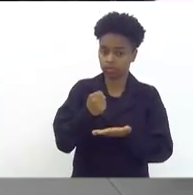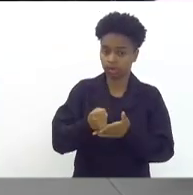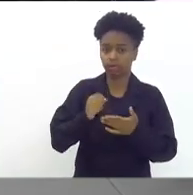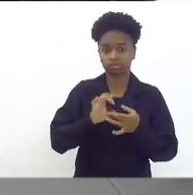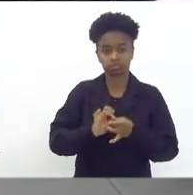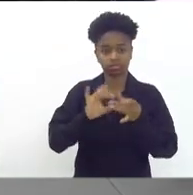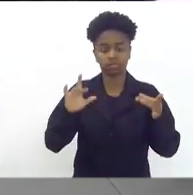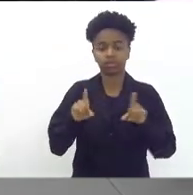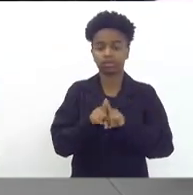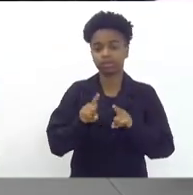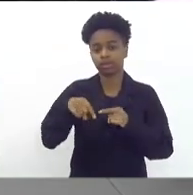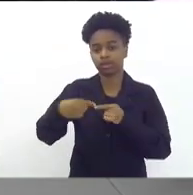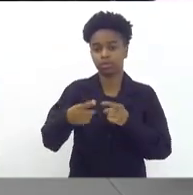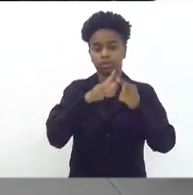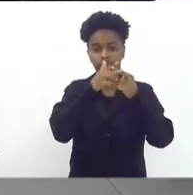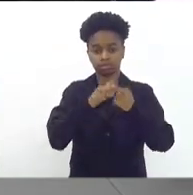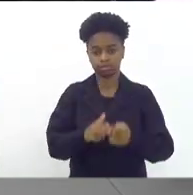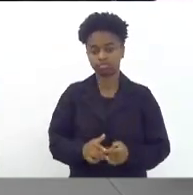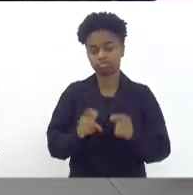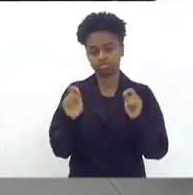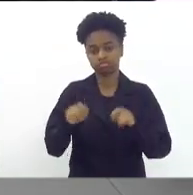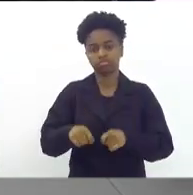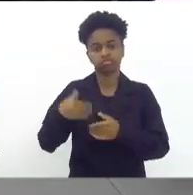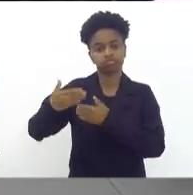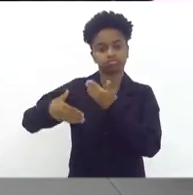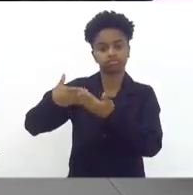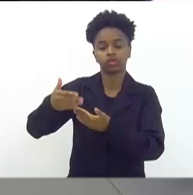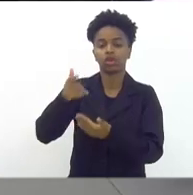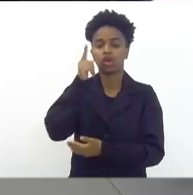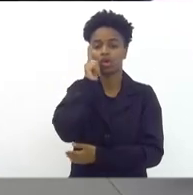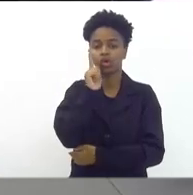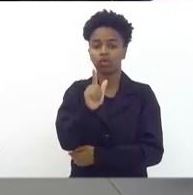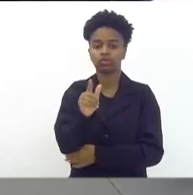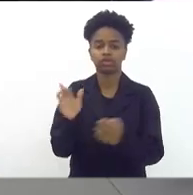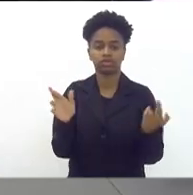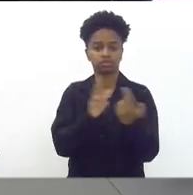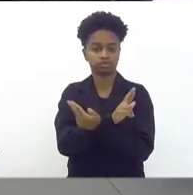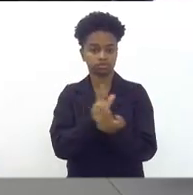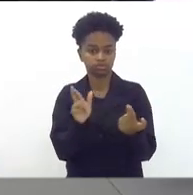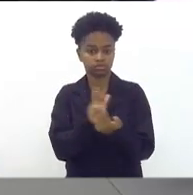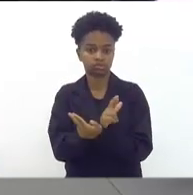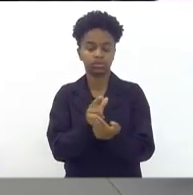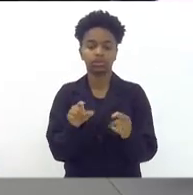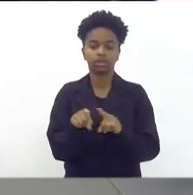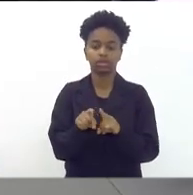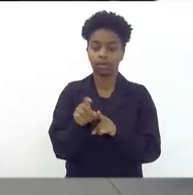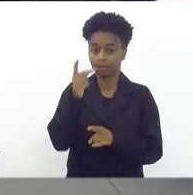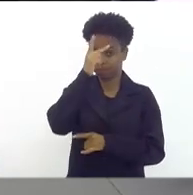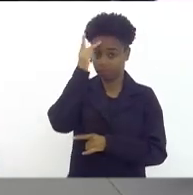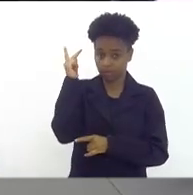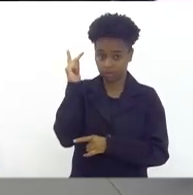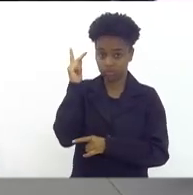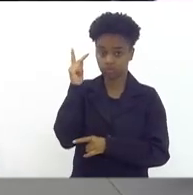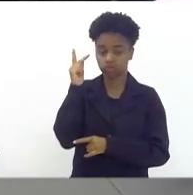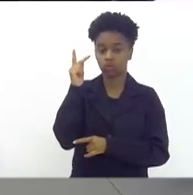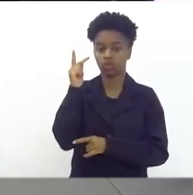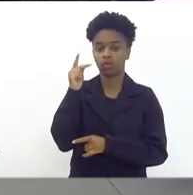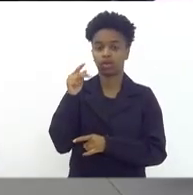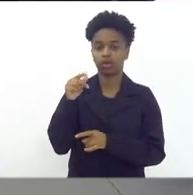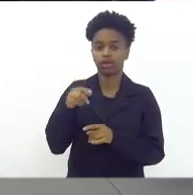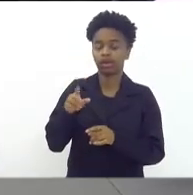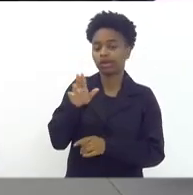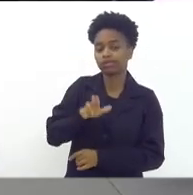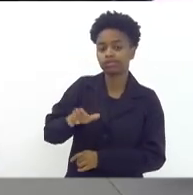vai aprimorar isso para poder mais e mais trazer essas essas relações para que os usuários e qualquer pessoa